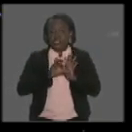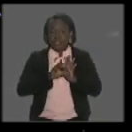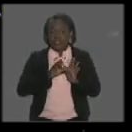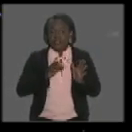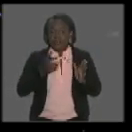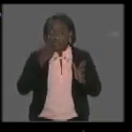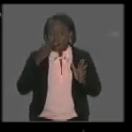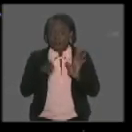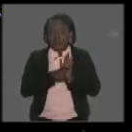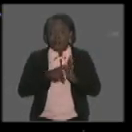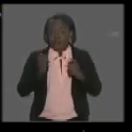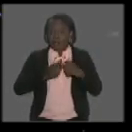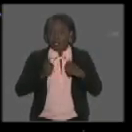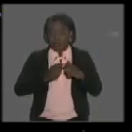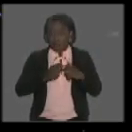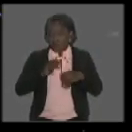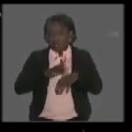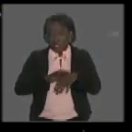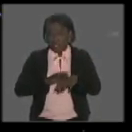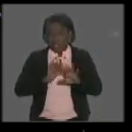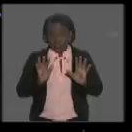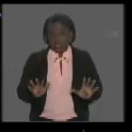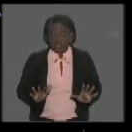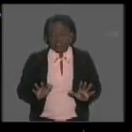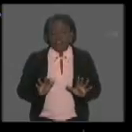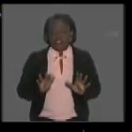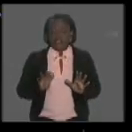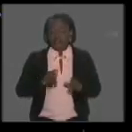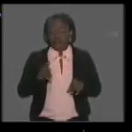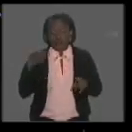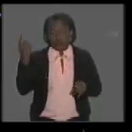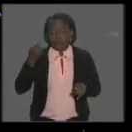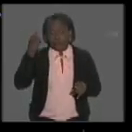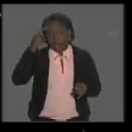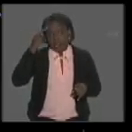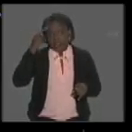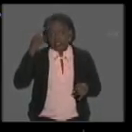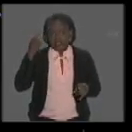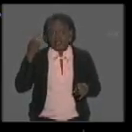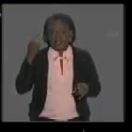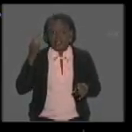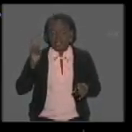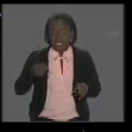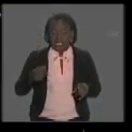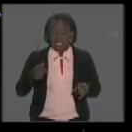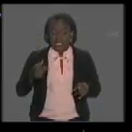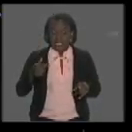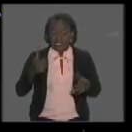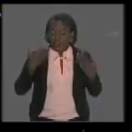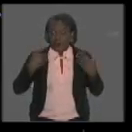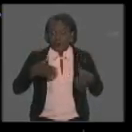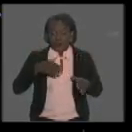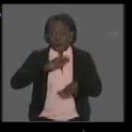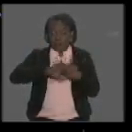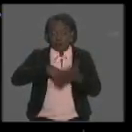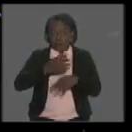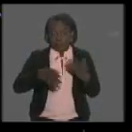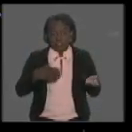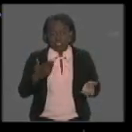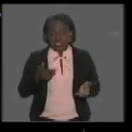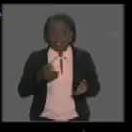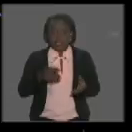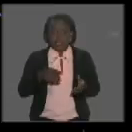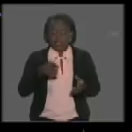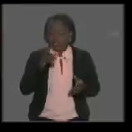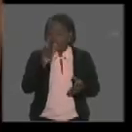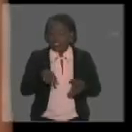medicalizante, né, patologizante, né, que é considerado como uma desordem, isso, uma